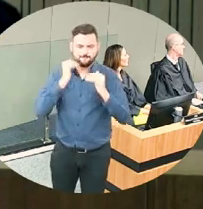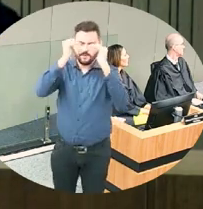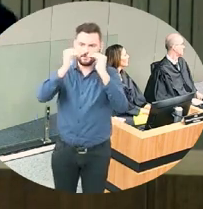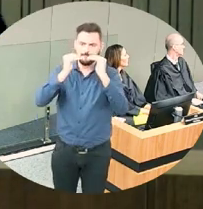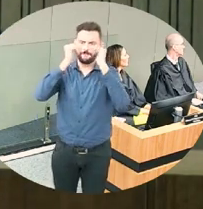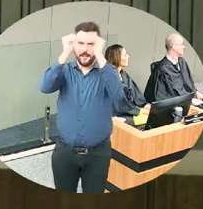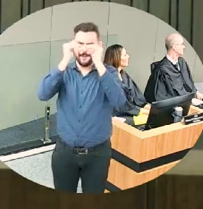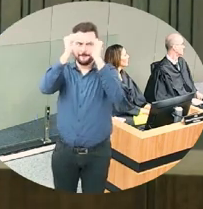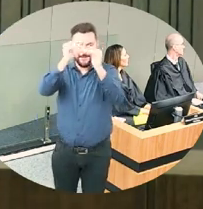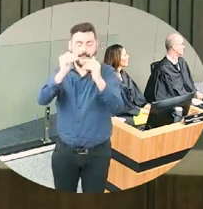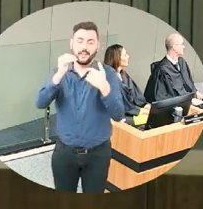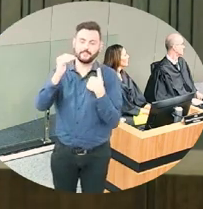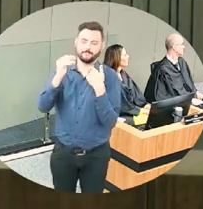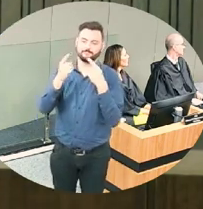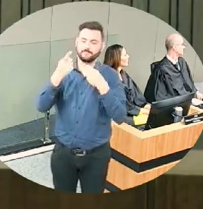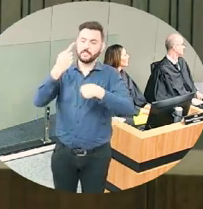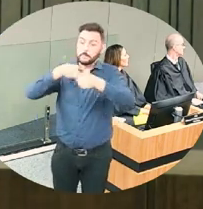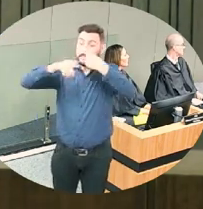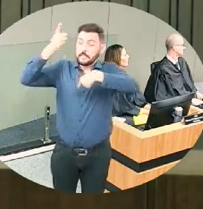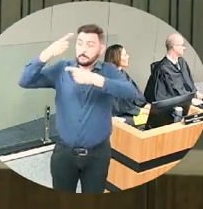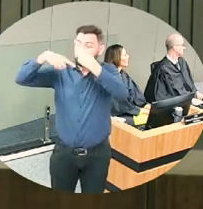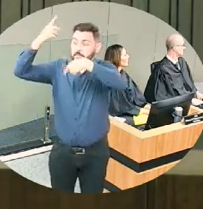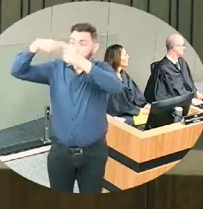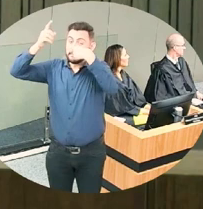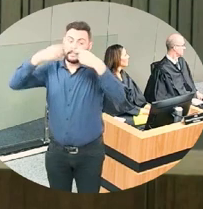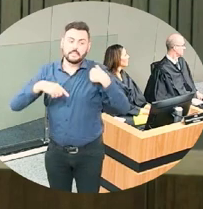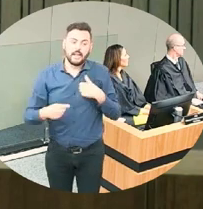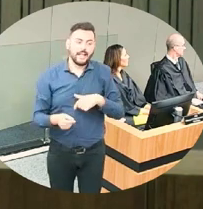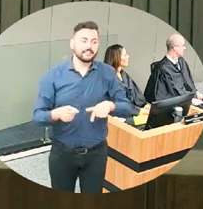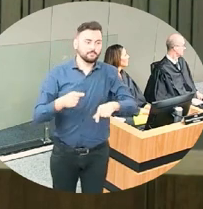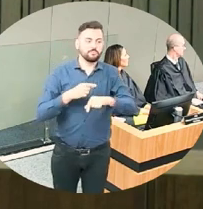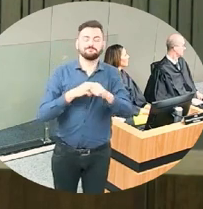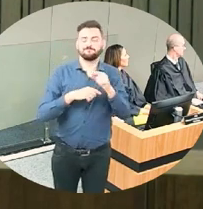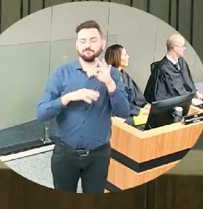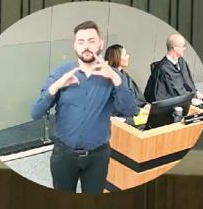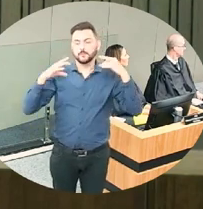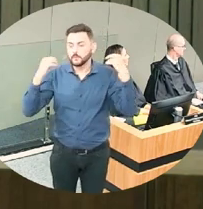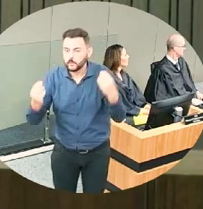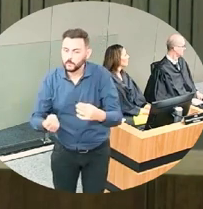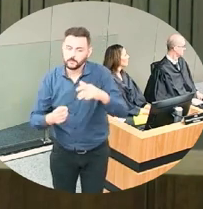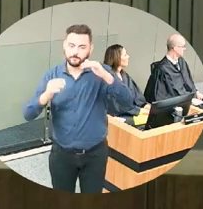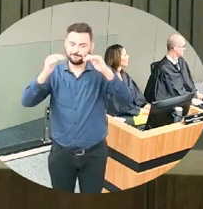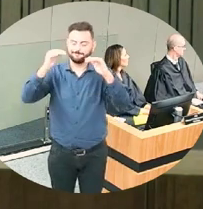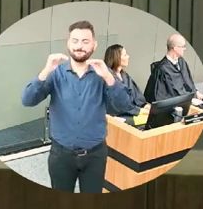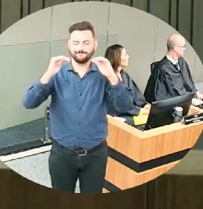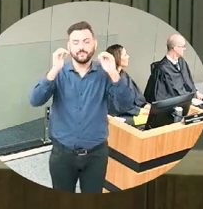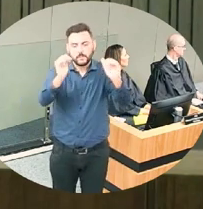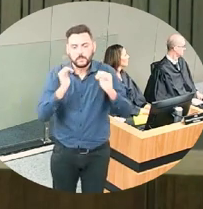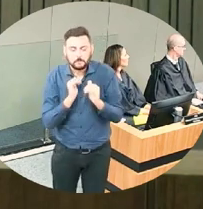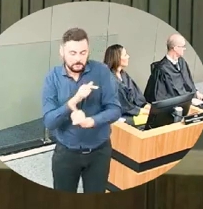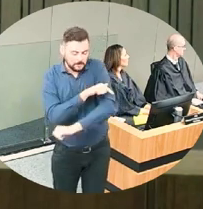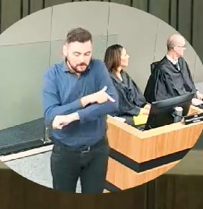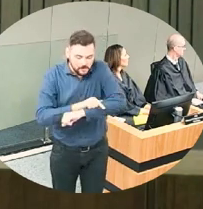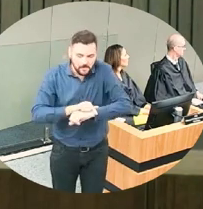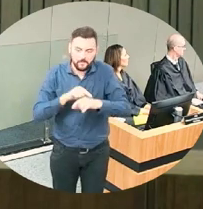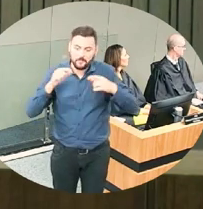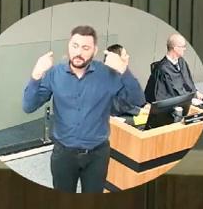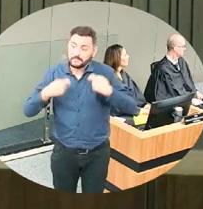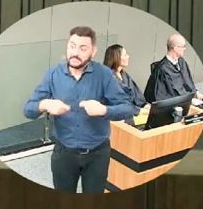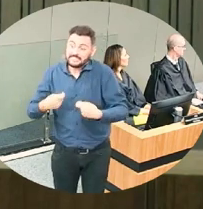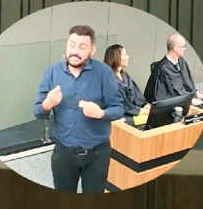grau na pirâmide maior a responsabilidade e a necessidade de corresponder a aqueles que nos confiaram tão grande